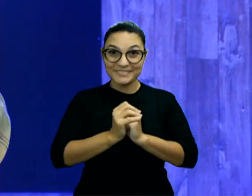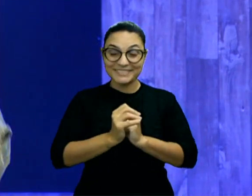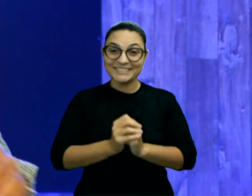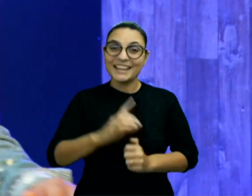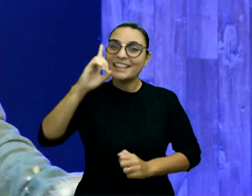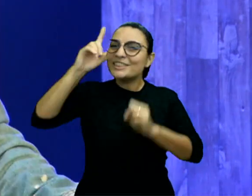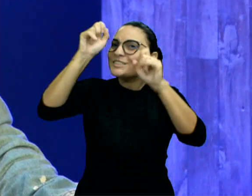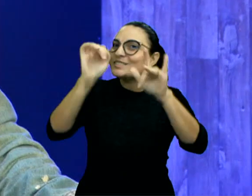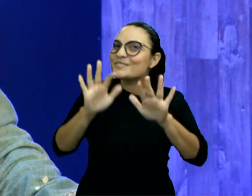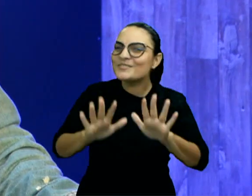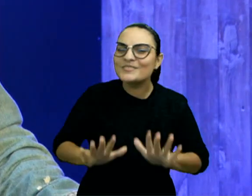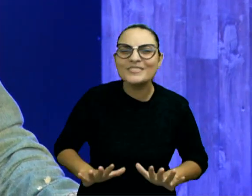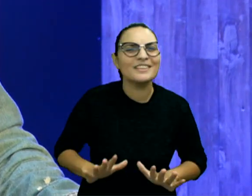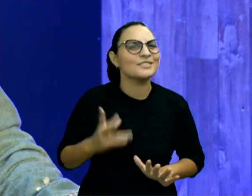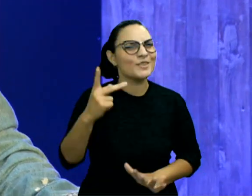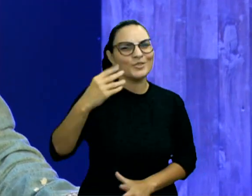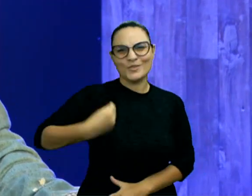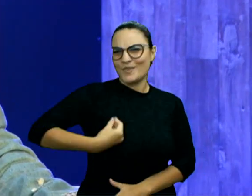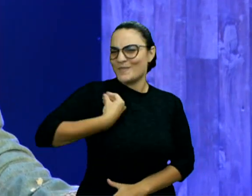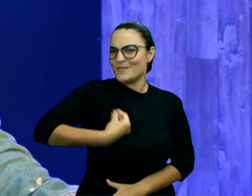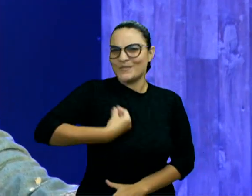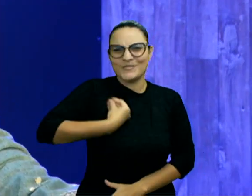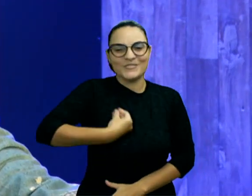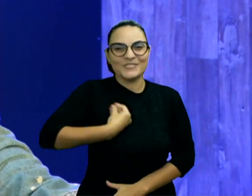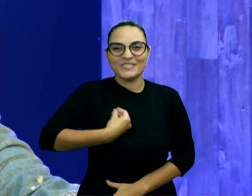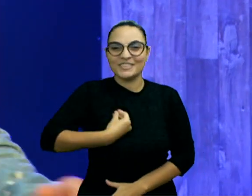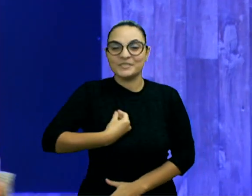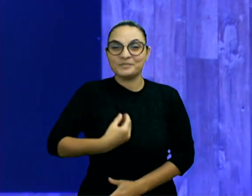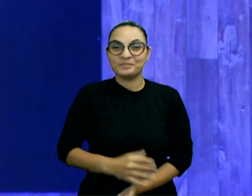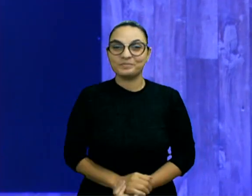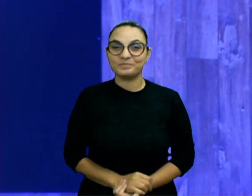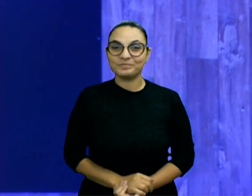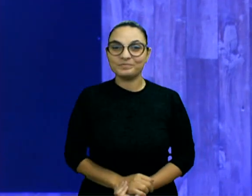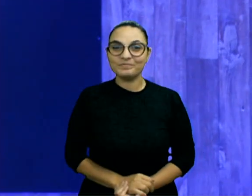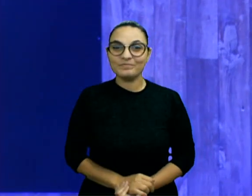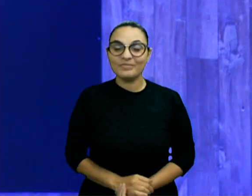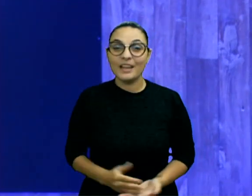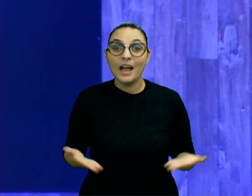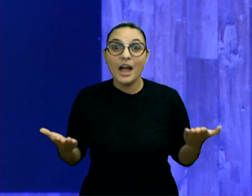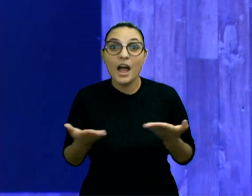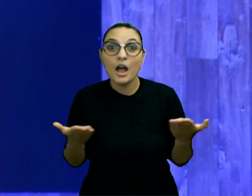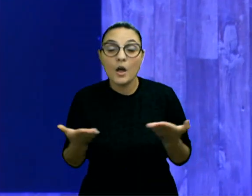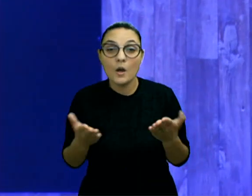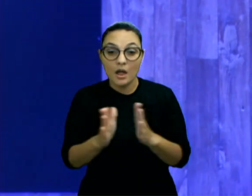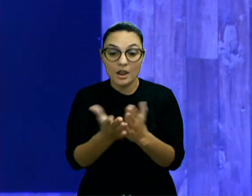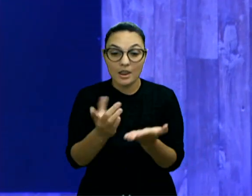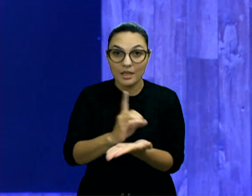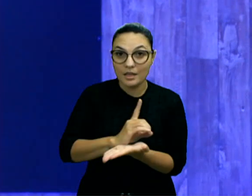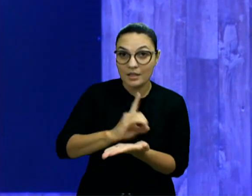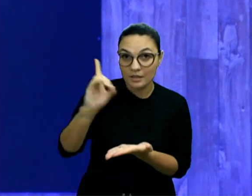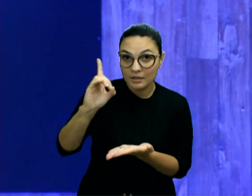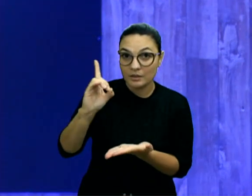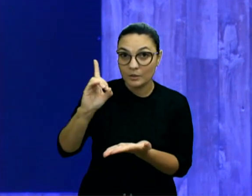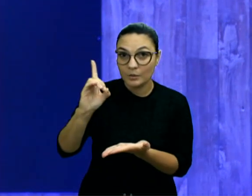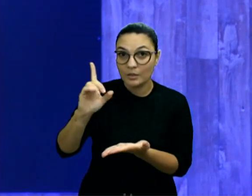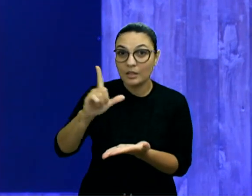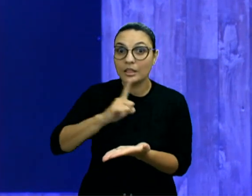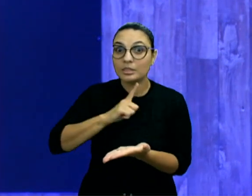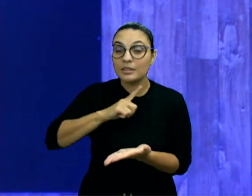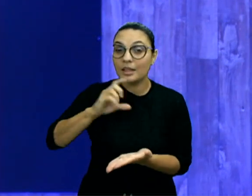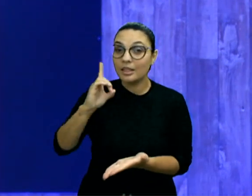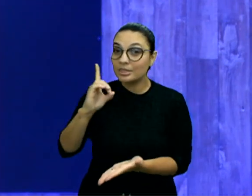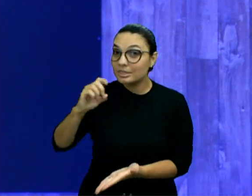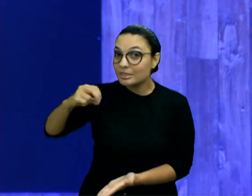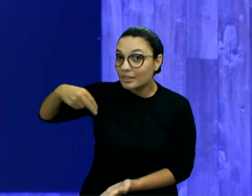Que Deus abençoe muito, muito, muito sua vida. Eu queria que você agora abrisse sua Bíblia comigo no livro de Daniel, no